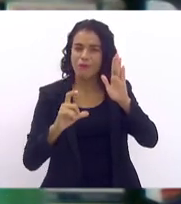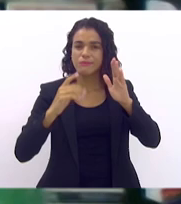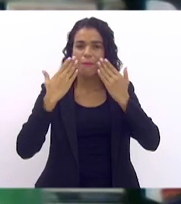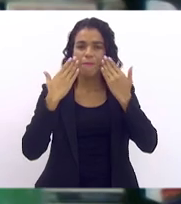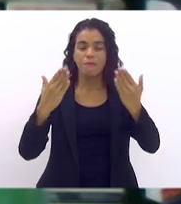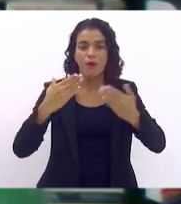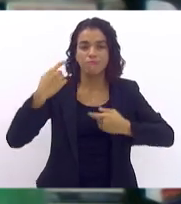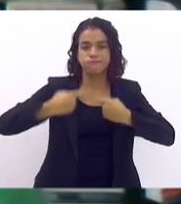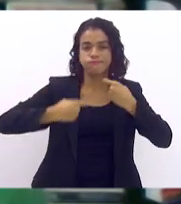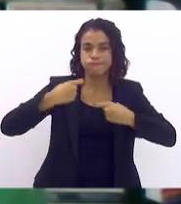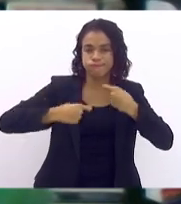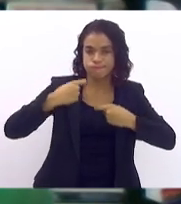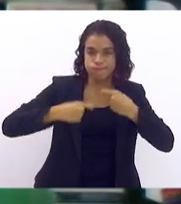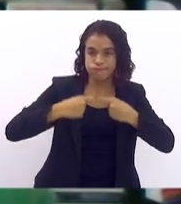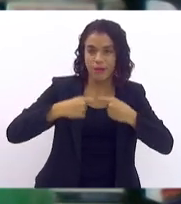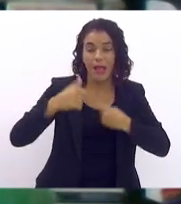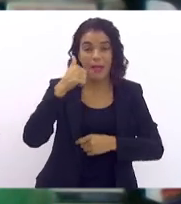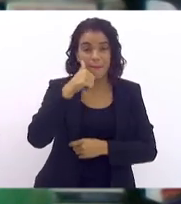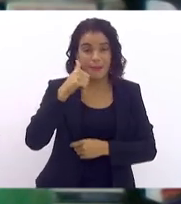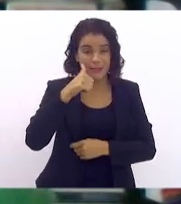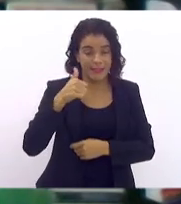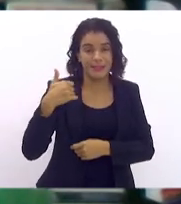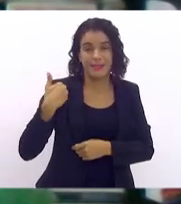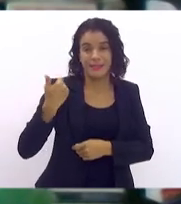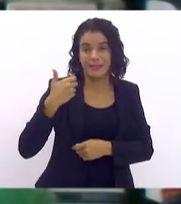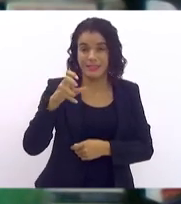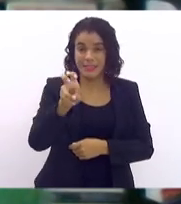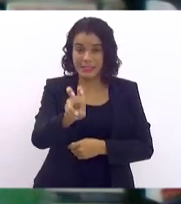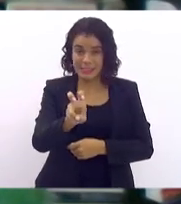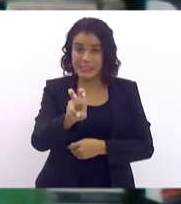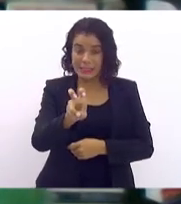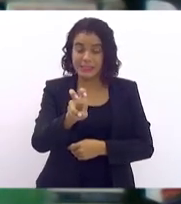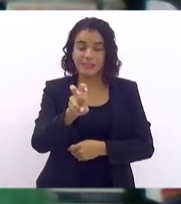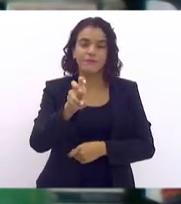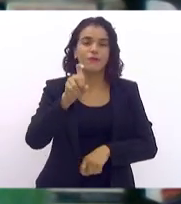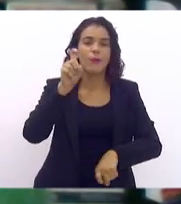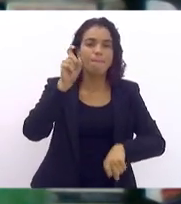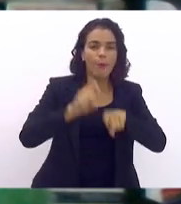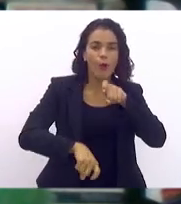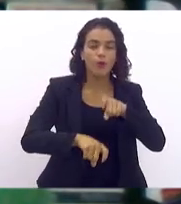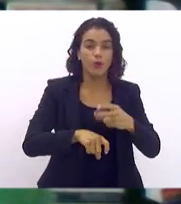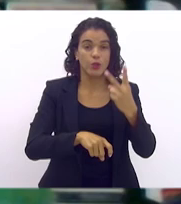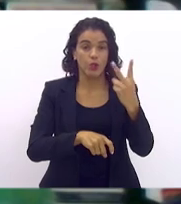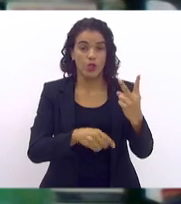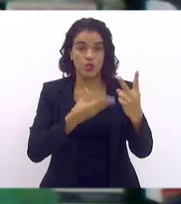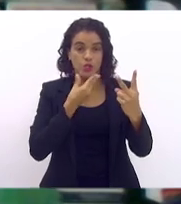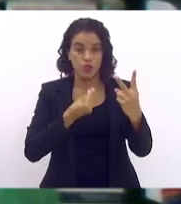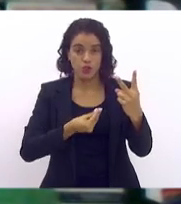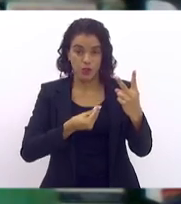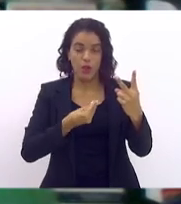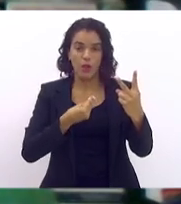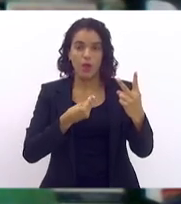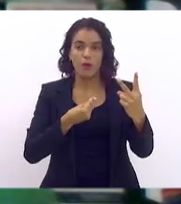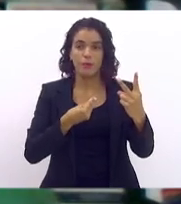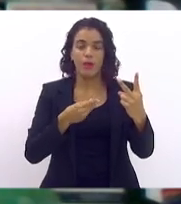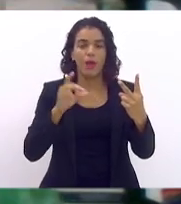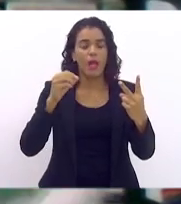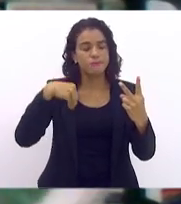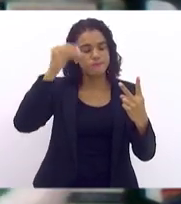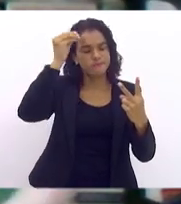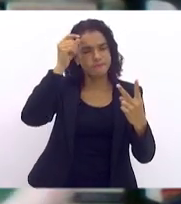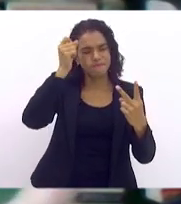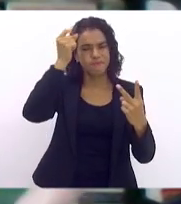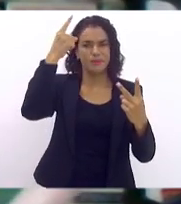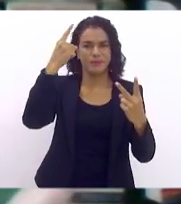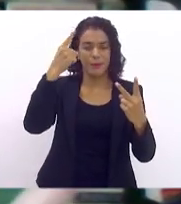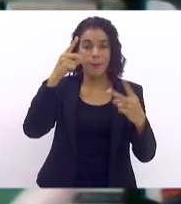aí, que, de 15 anos, que foi abusada por dois homens, não, de 20, 22 anos, onde ela só ficou sabendo